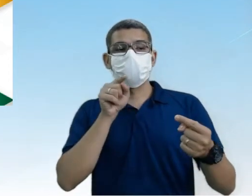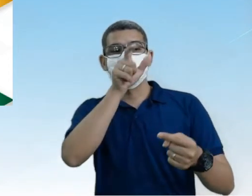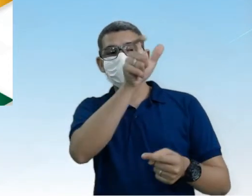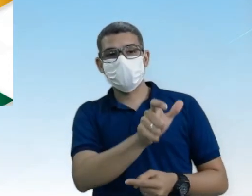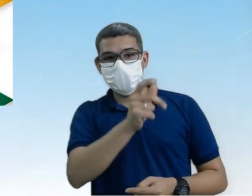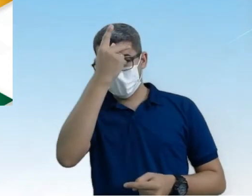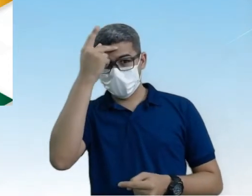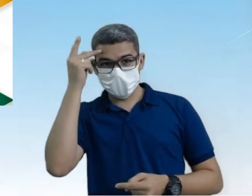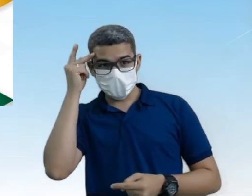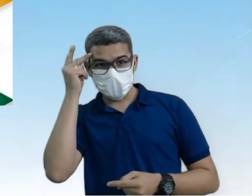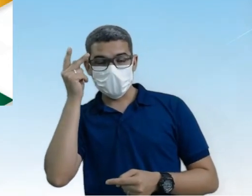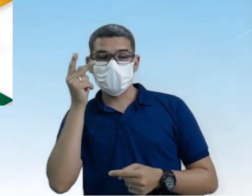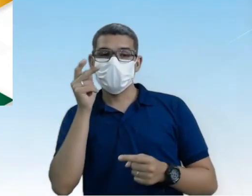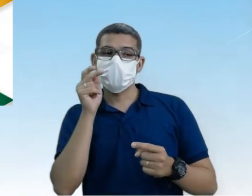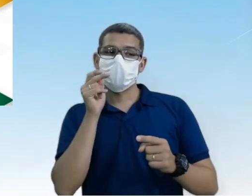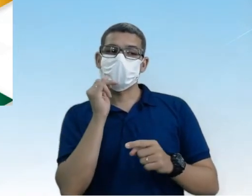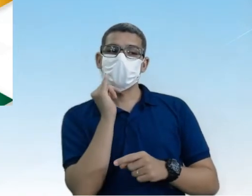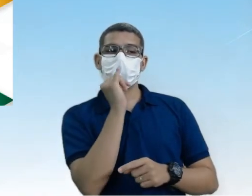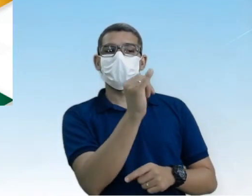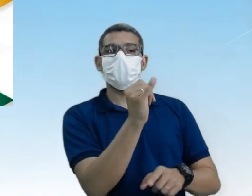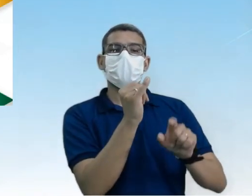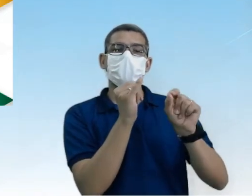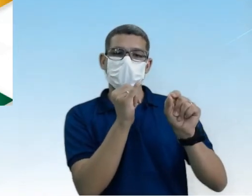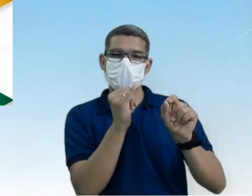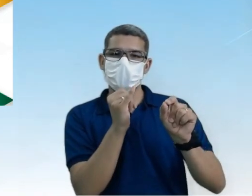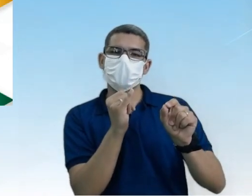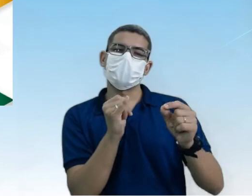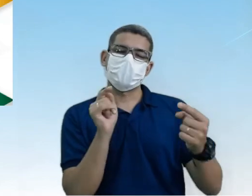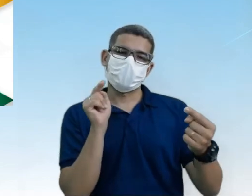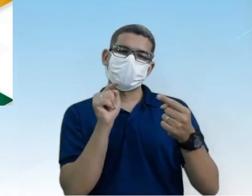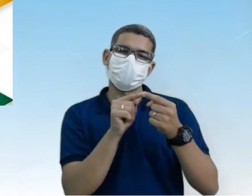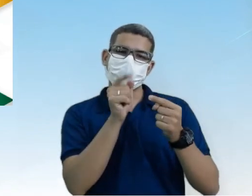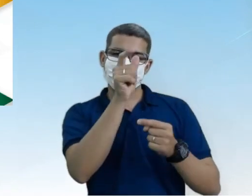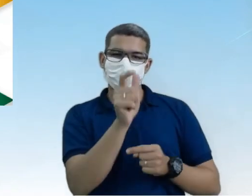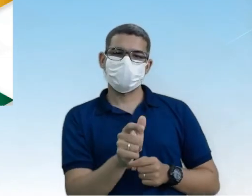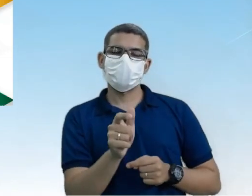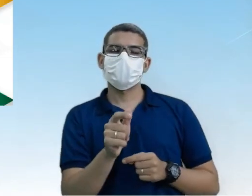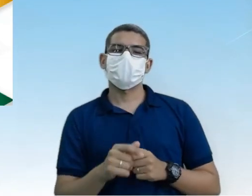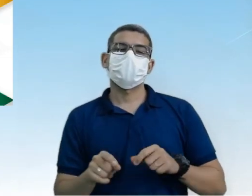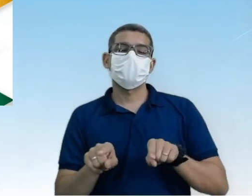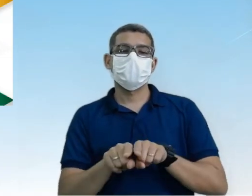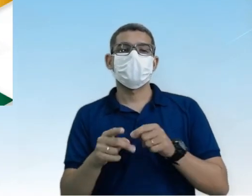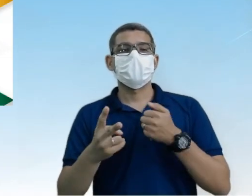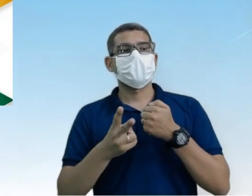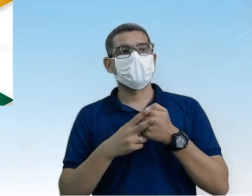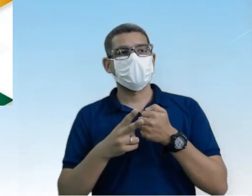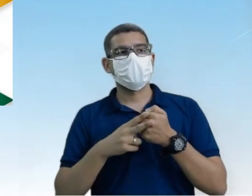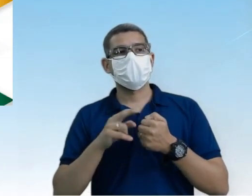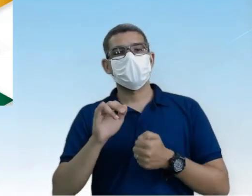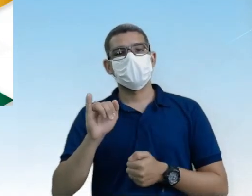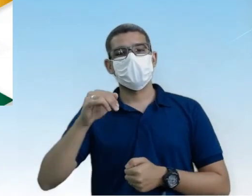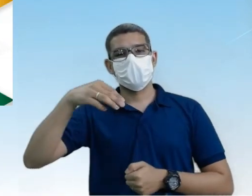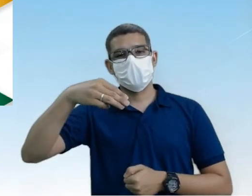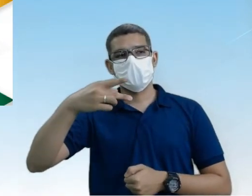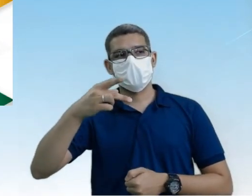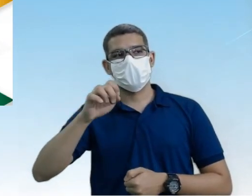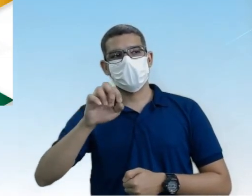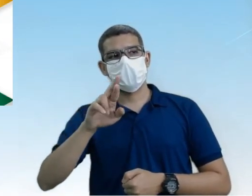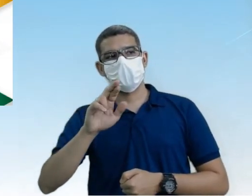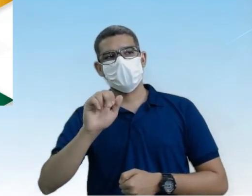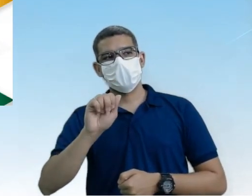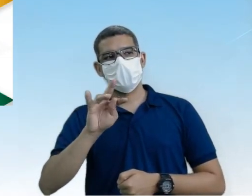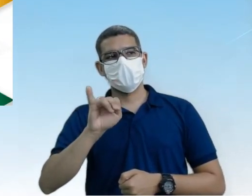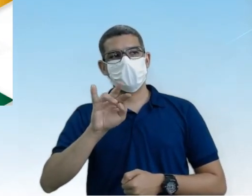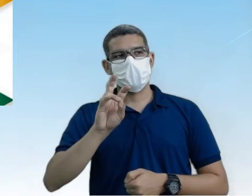Tem a sua linguagem verbal e não verbal, e os verbos eles estão no imperativo, no nosso caso, por